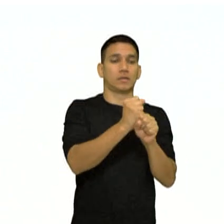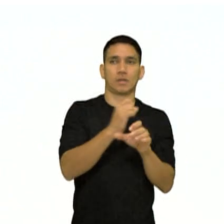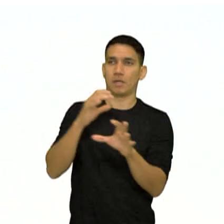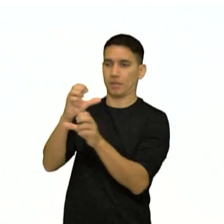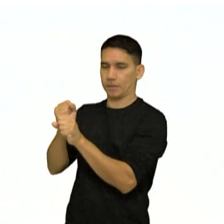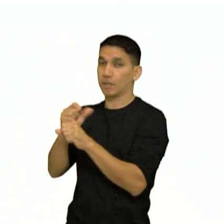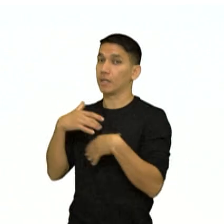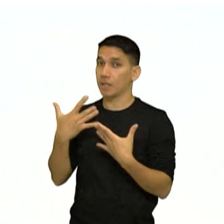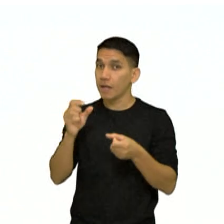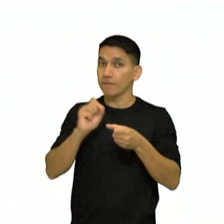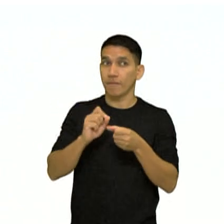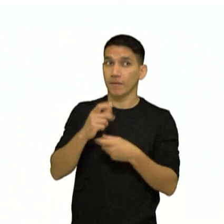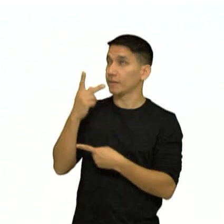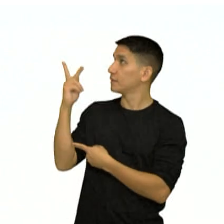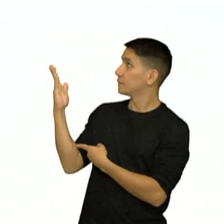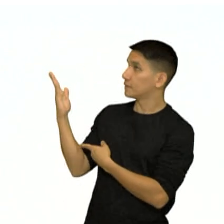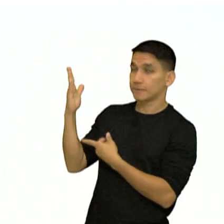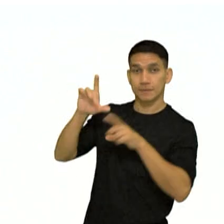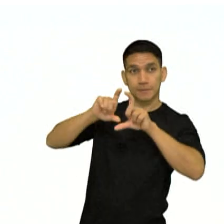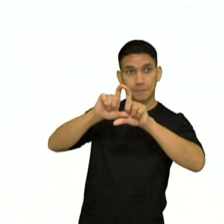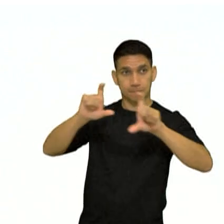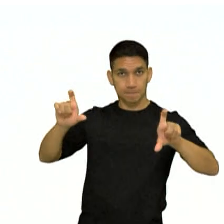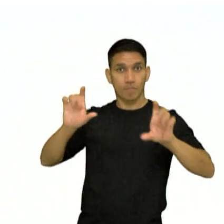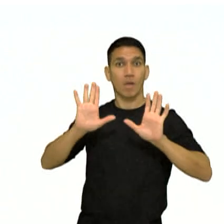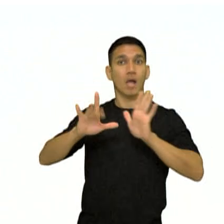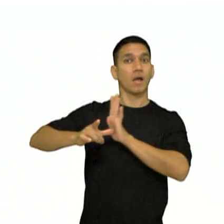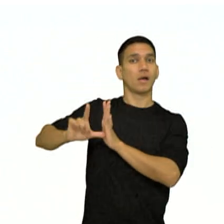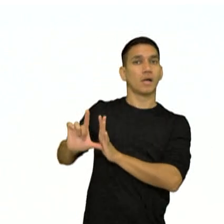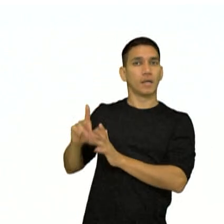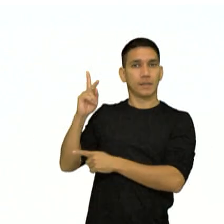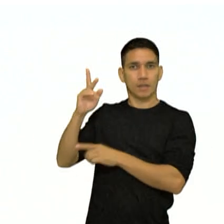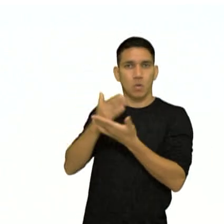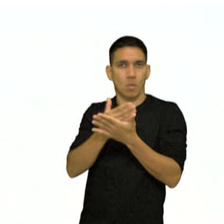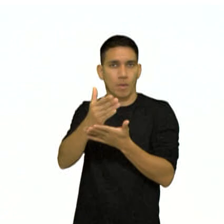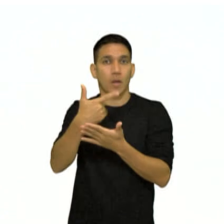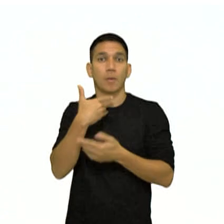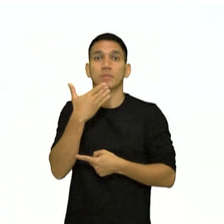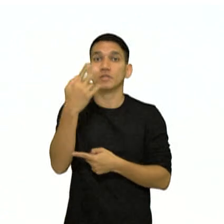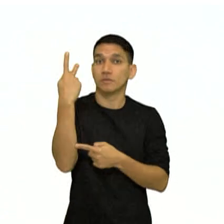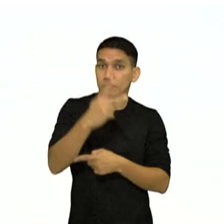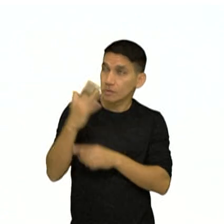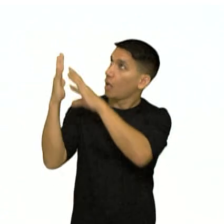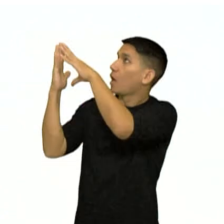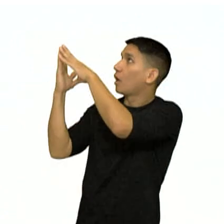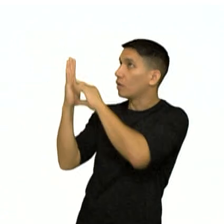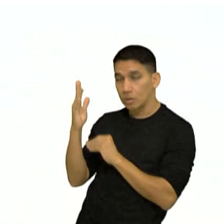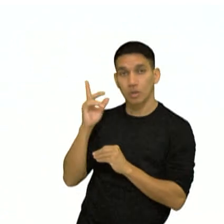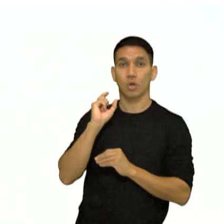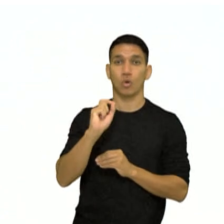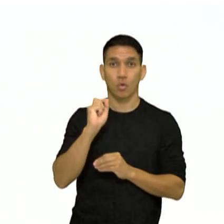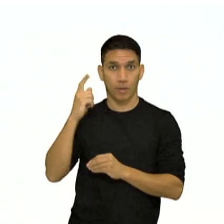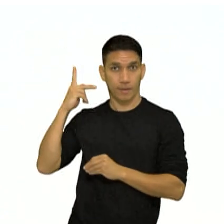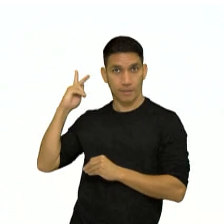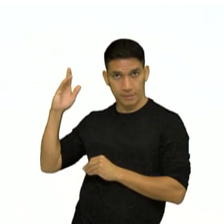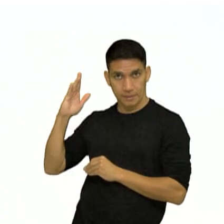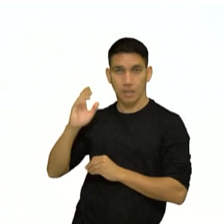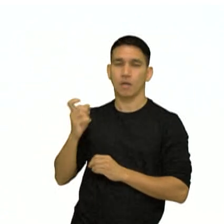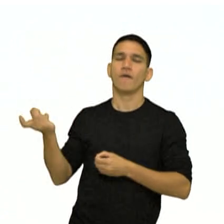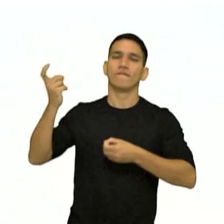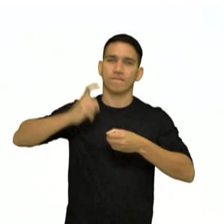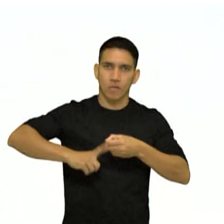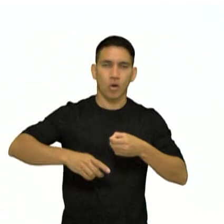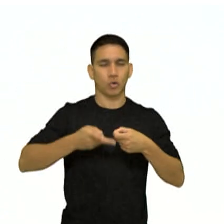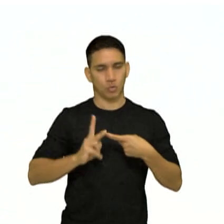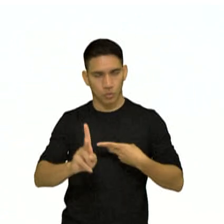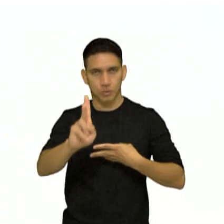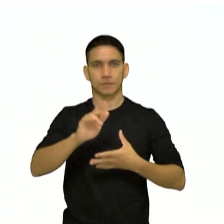Então nós vamos resolver essa expressão aqui só pensa a gente resolver essa expressão é já quero que você deixa anotado aí essa parte e da